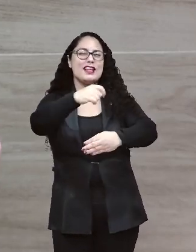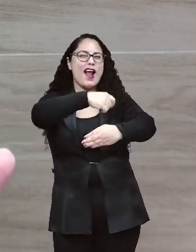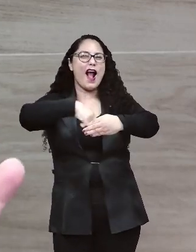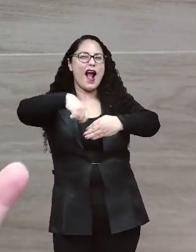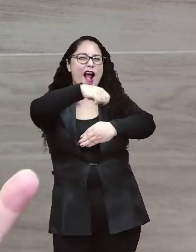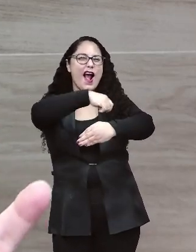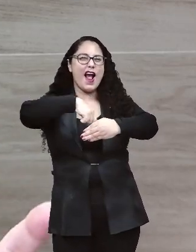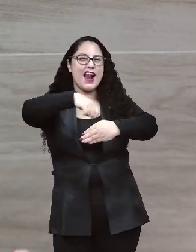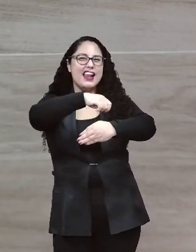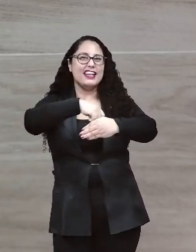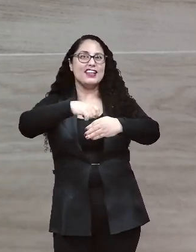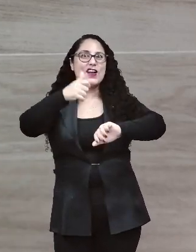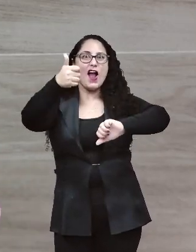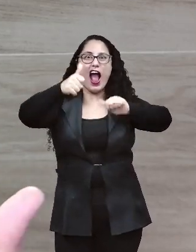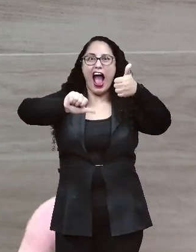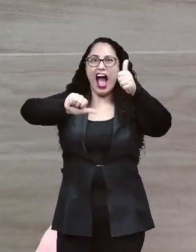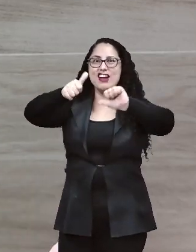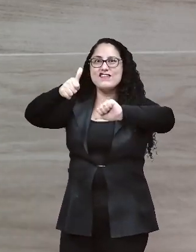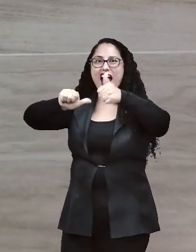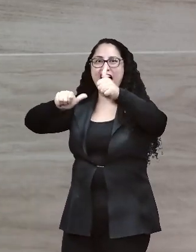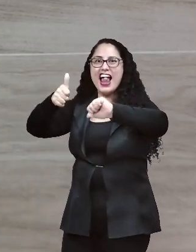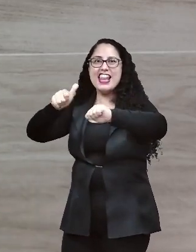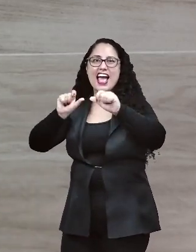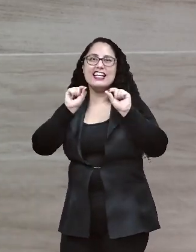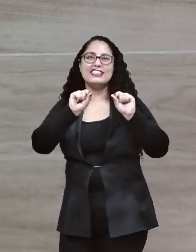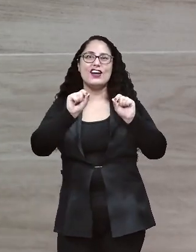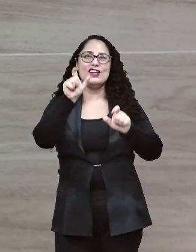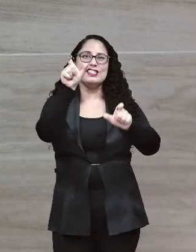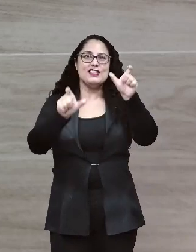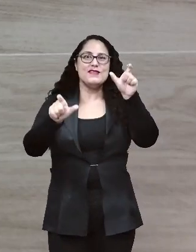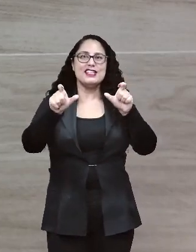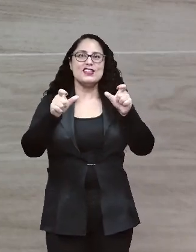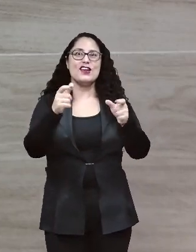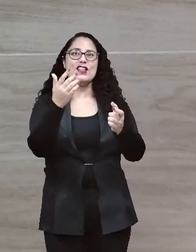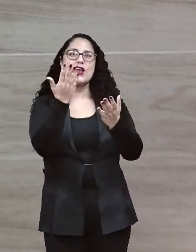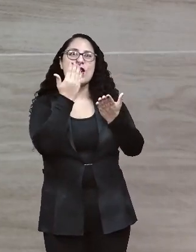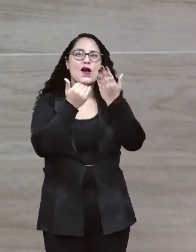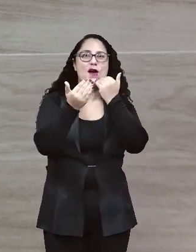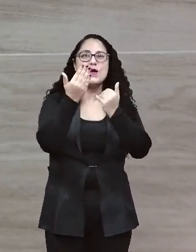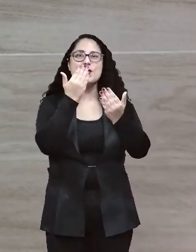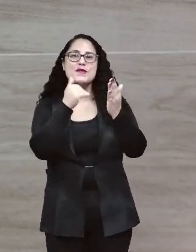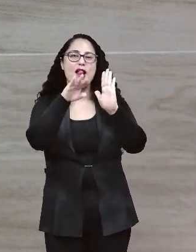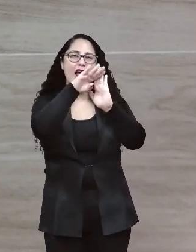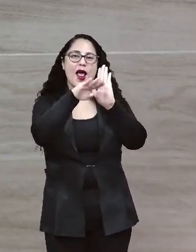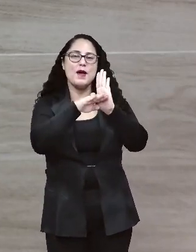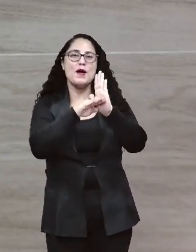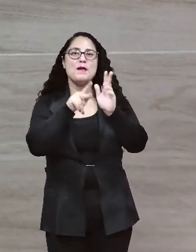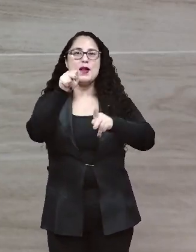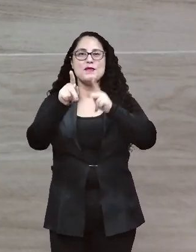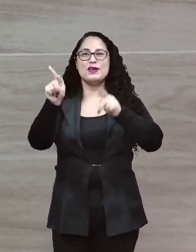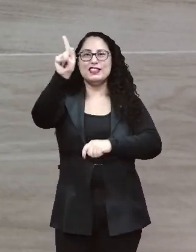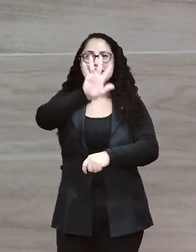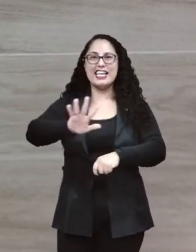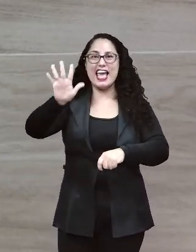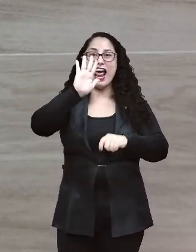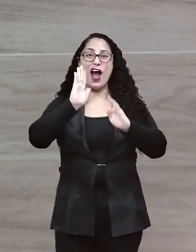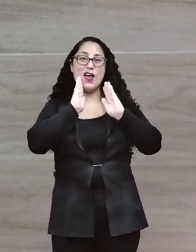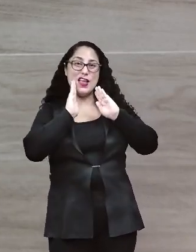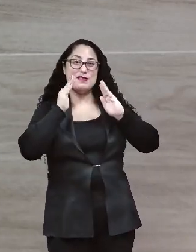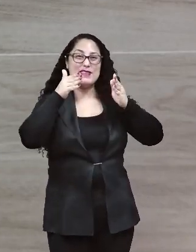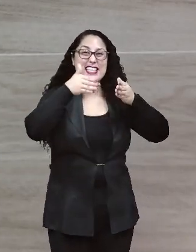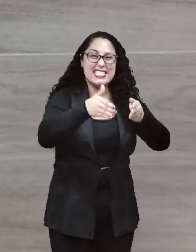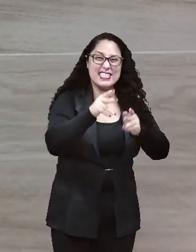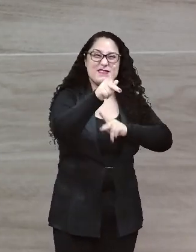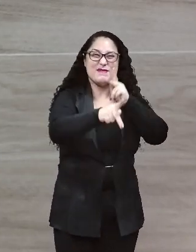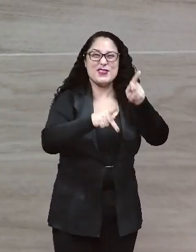com a avaliação de suas receitas pelo público geral e pelo público específico,